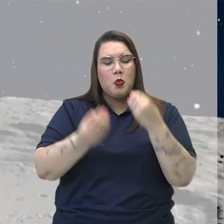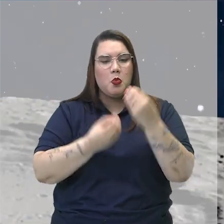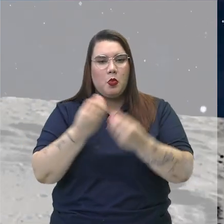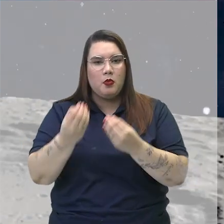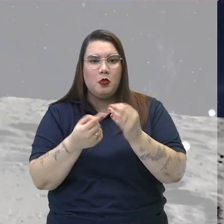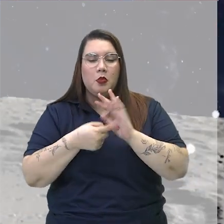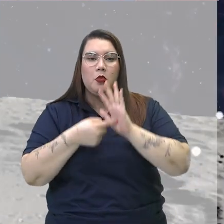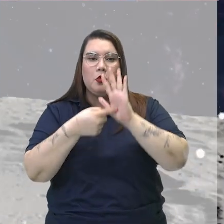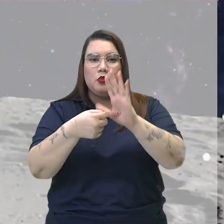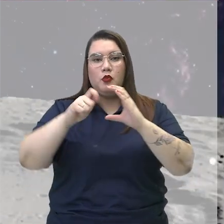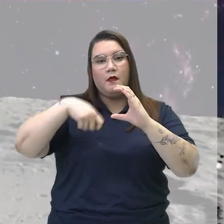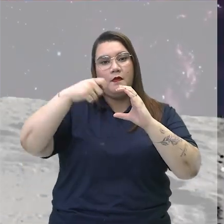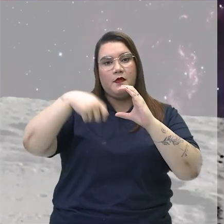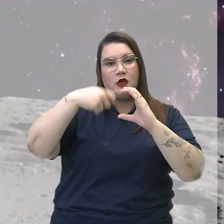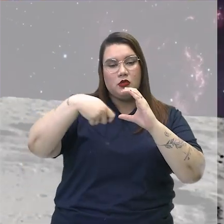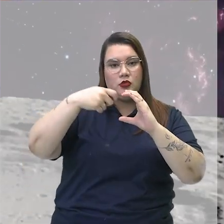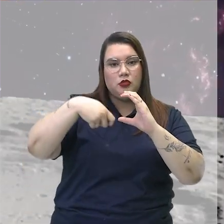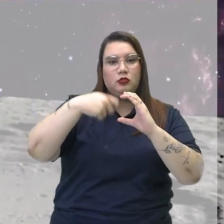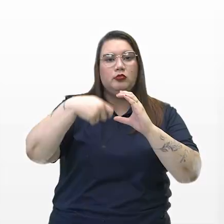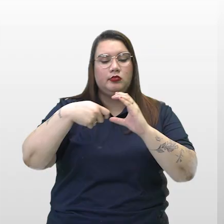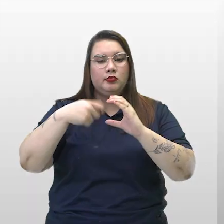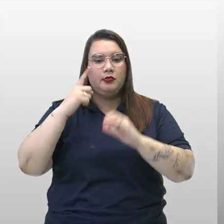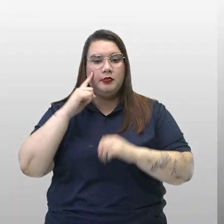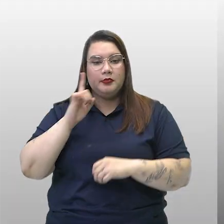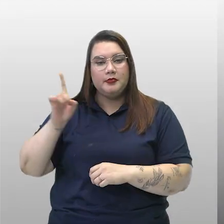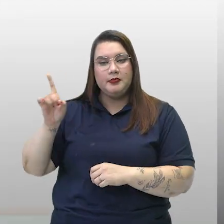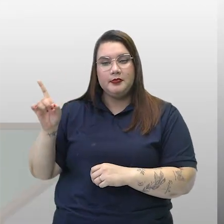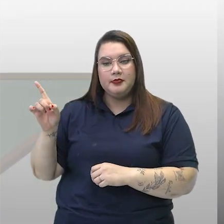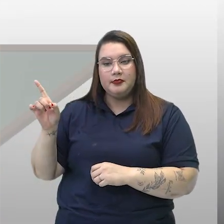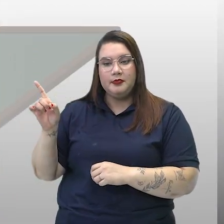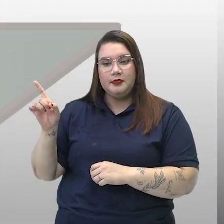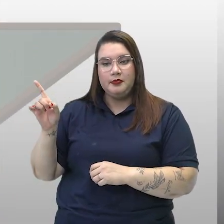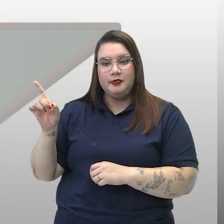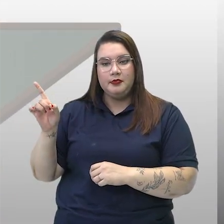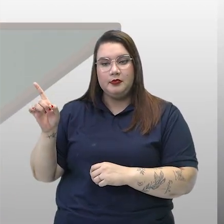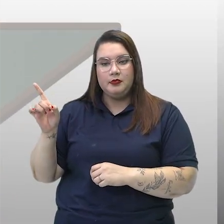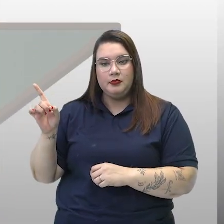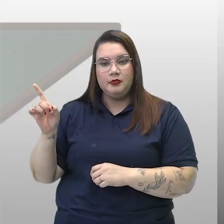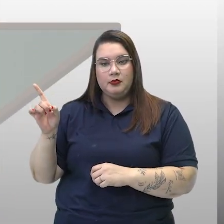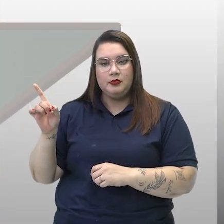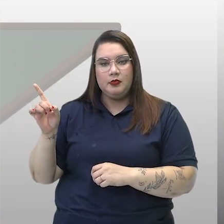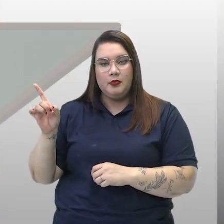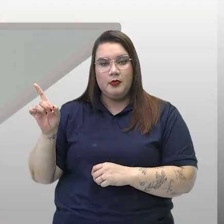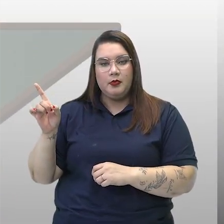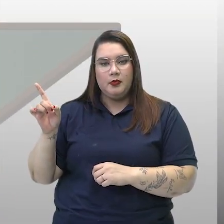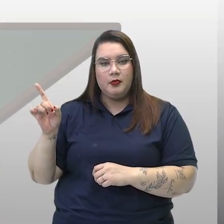temos aí uma animação, um videozinho para você. Veja só.